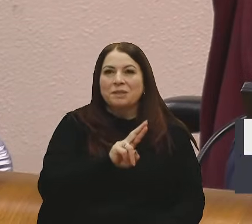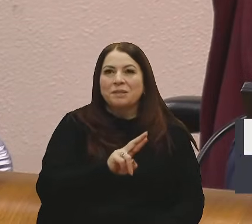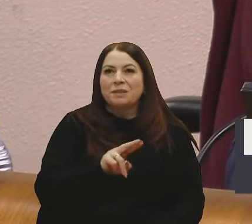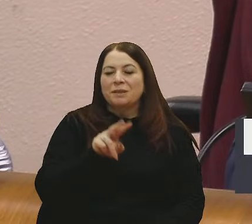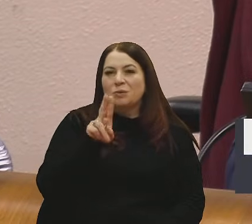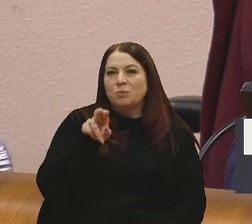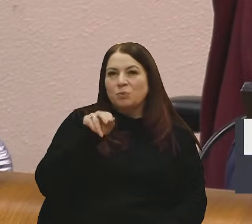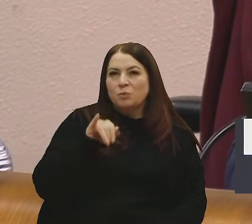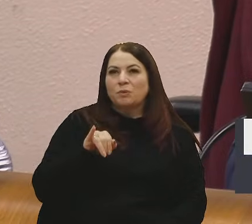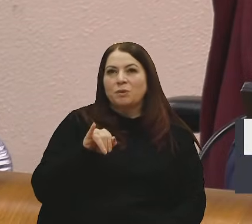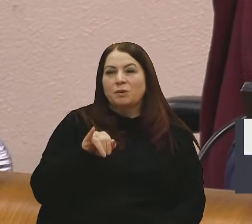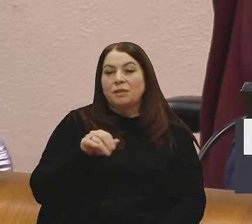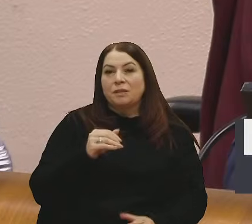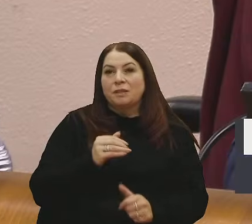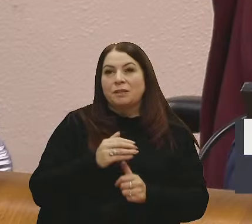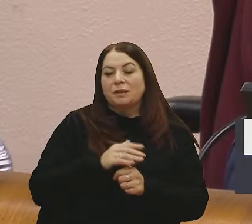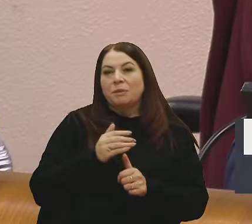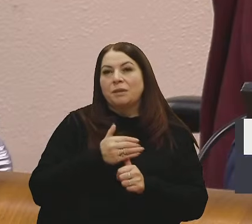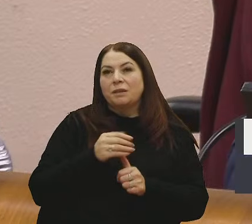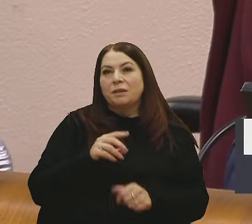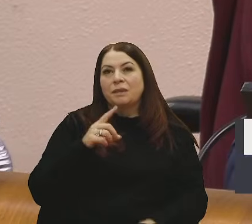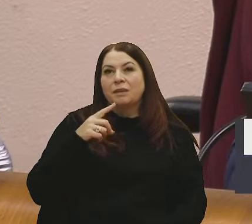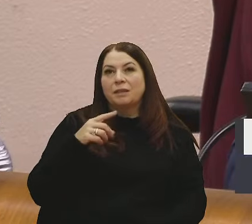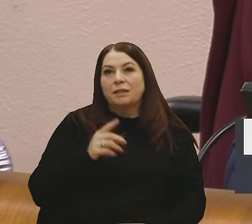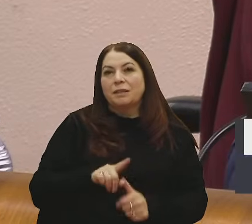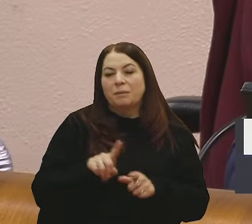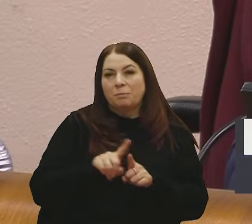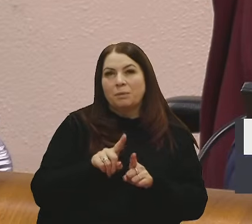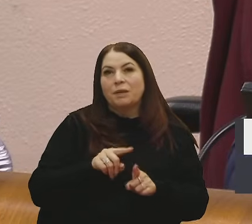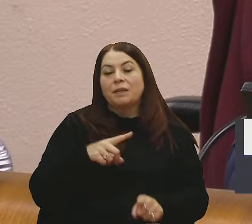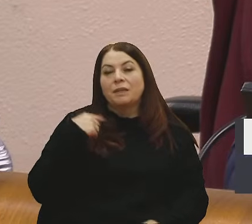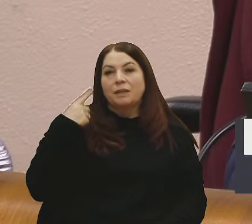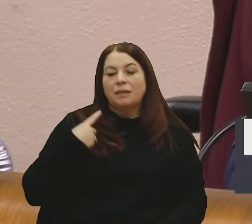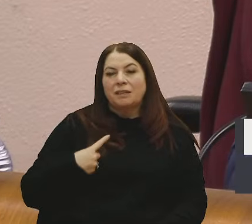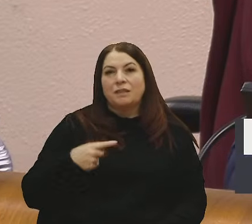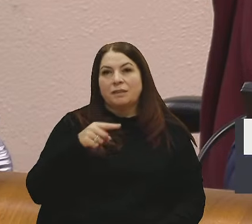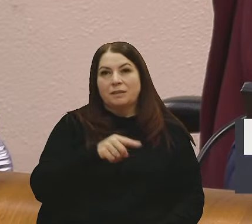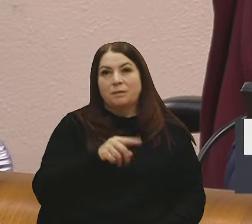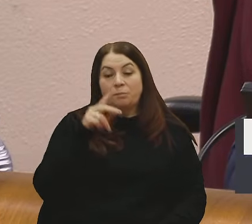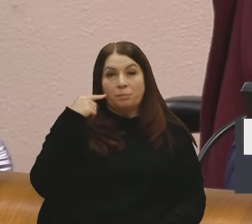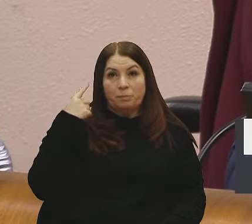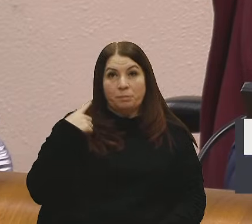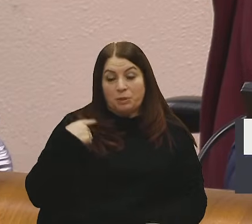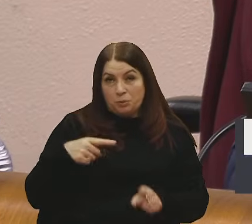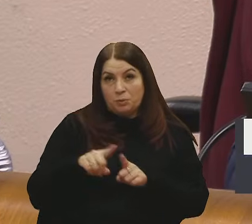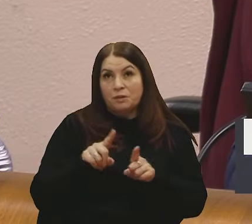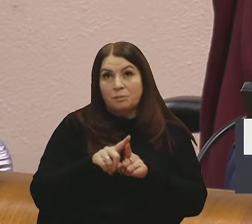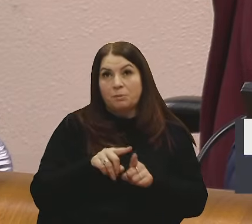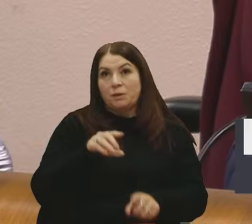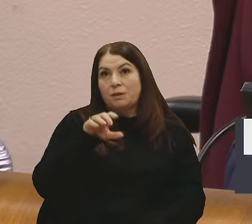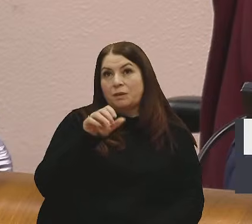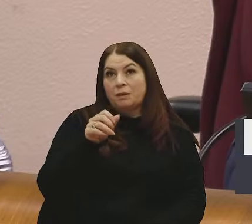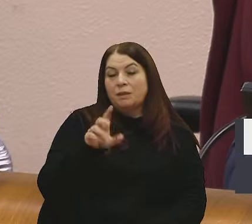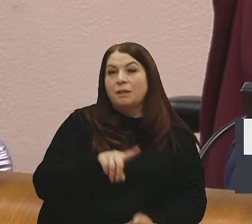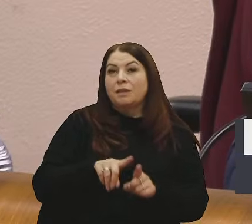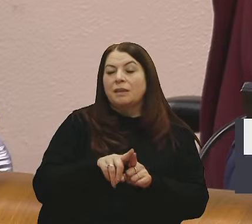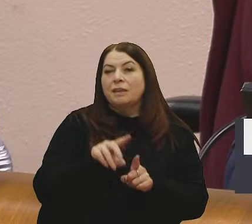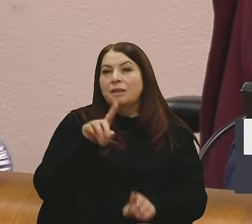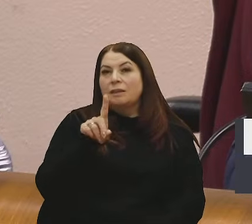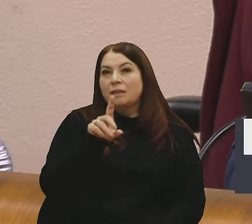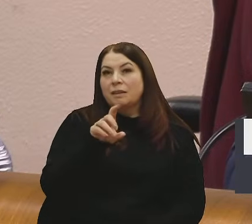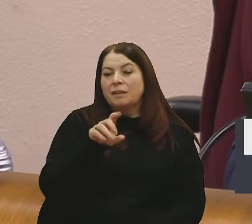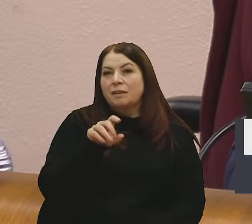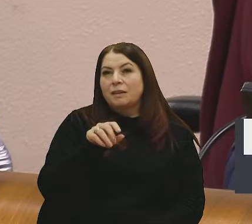o mandato da deputada federal Denise Pessoa, Silvana Piroli aqui representando a CUT, a